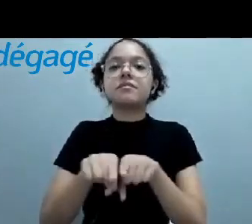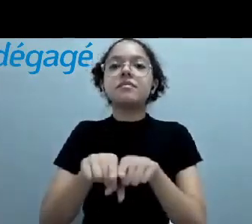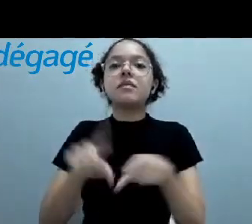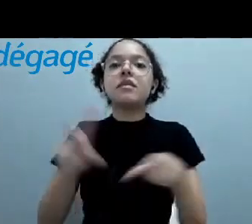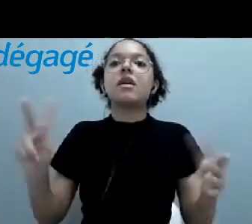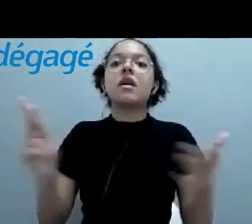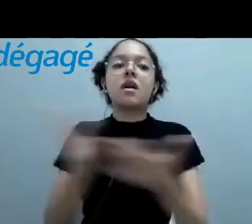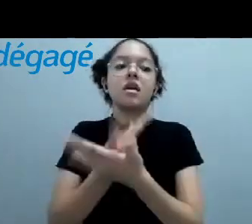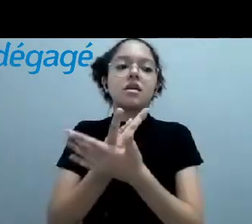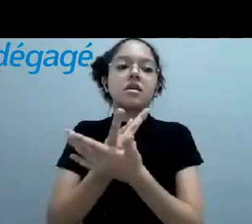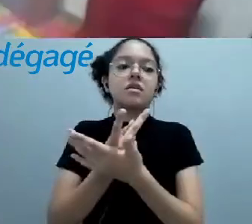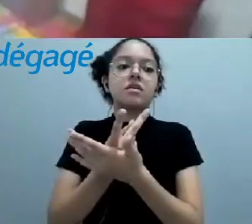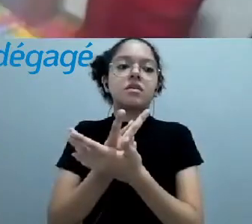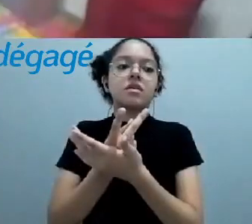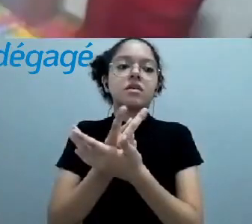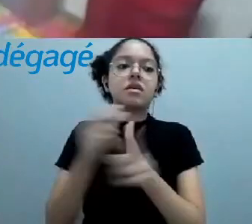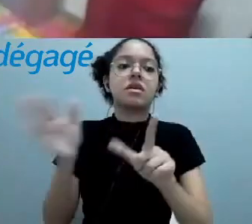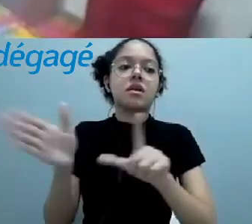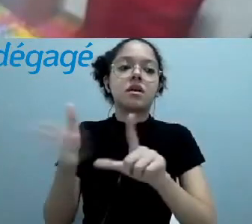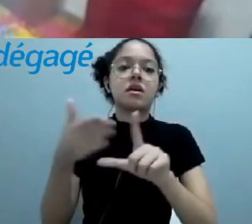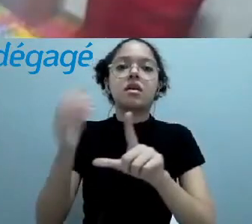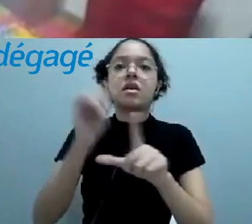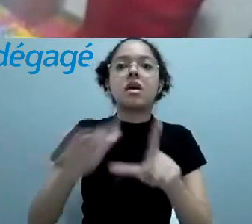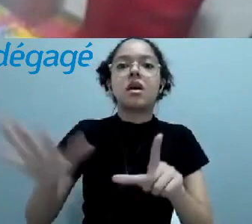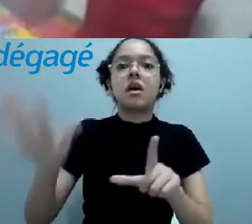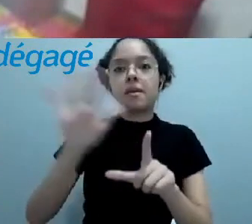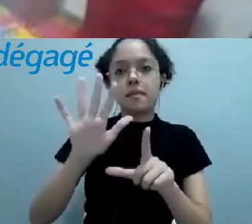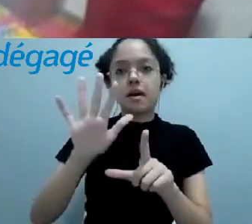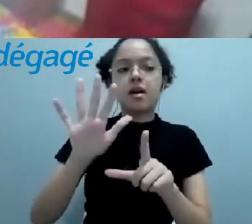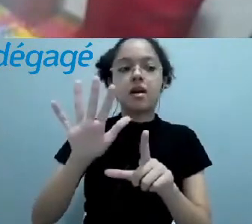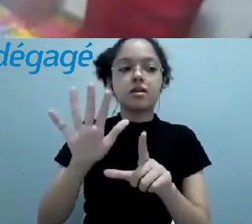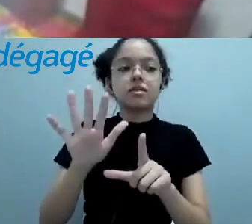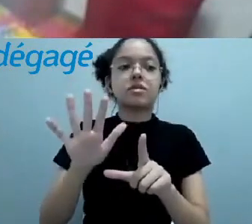experimento que me chamou muita atenção, que foi do japonês, que ele pegou